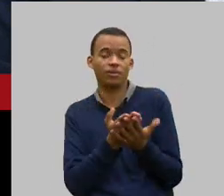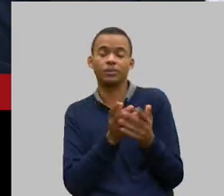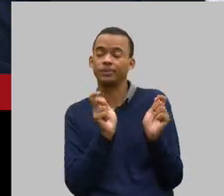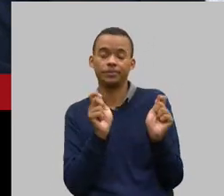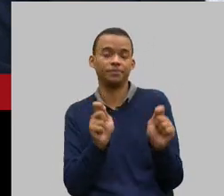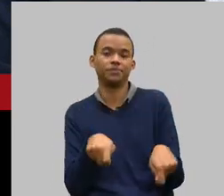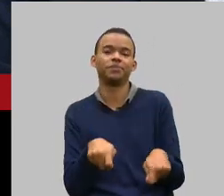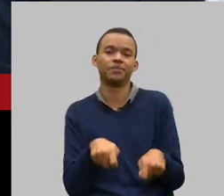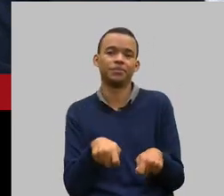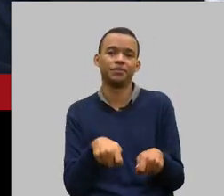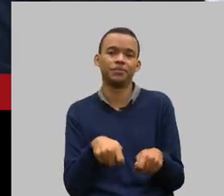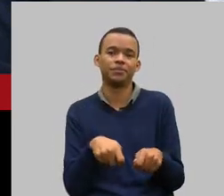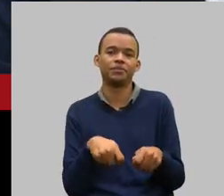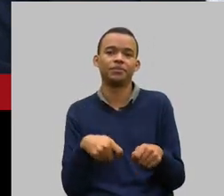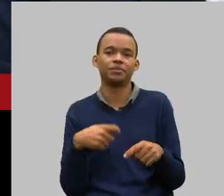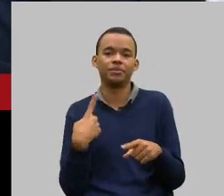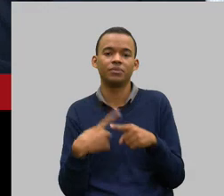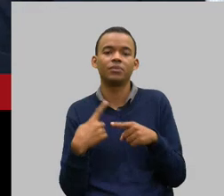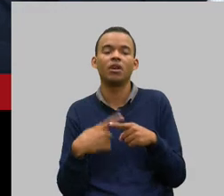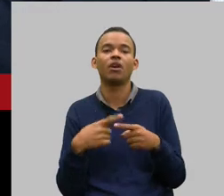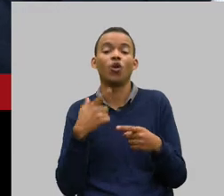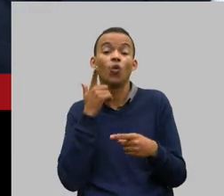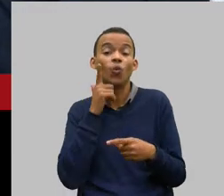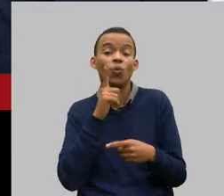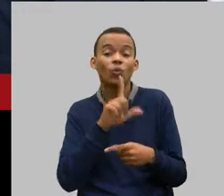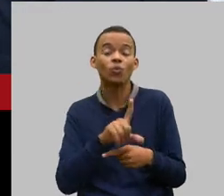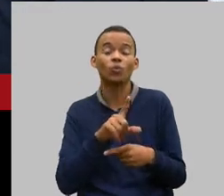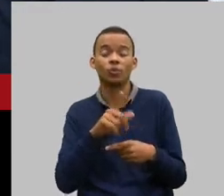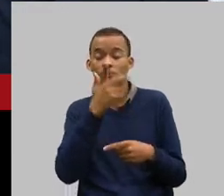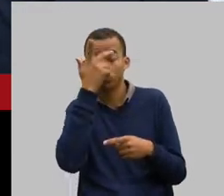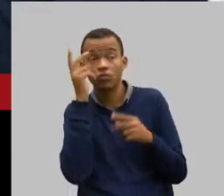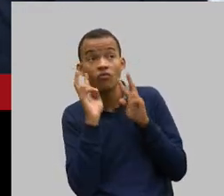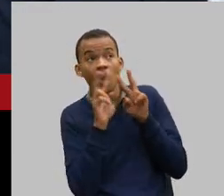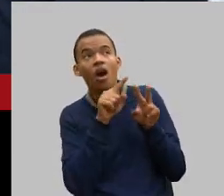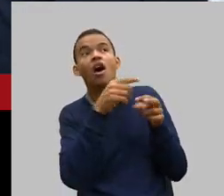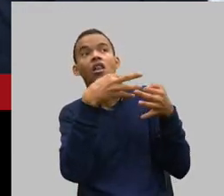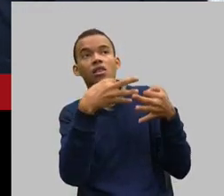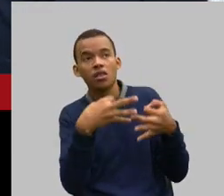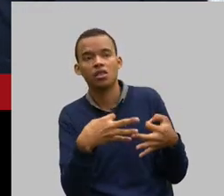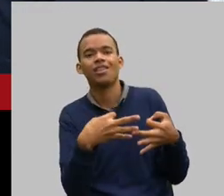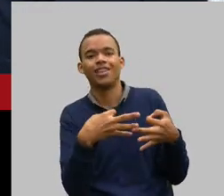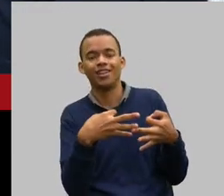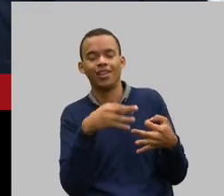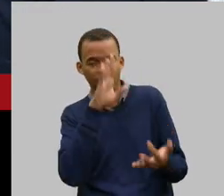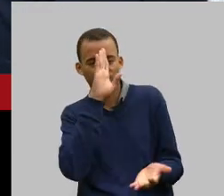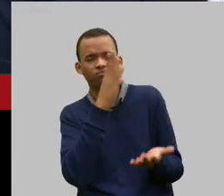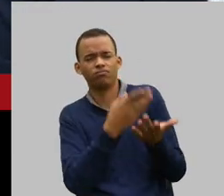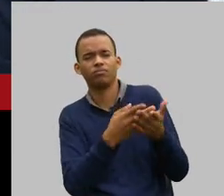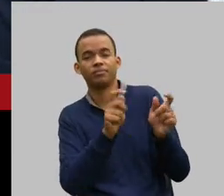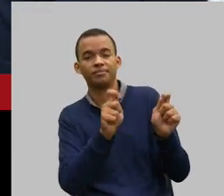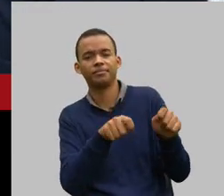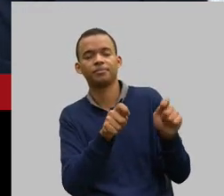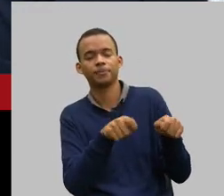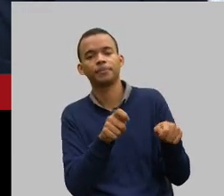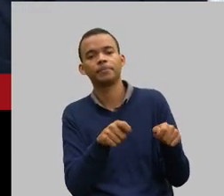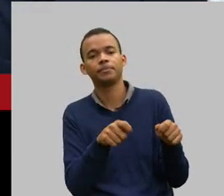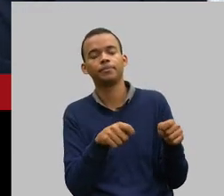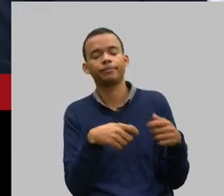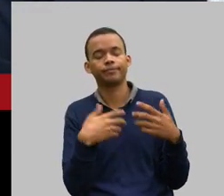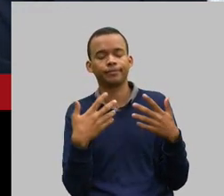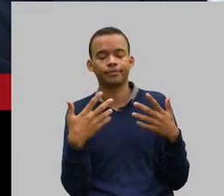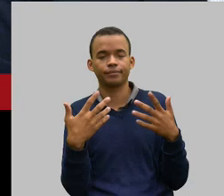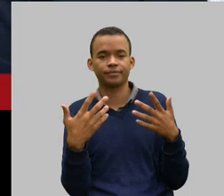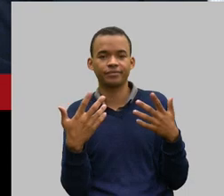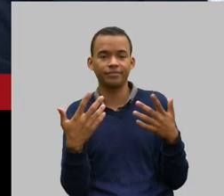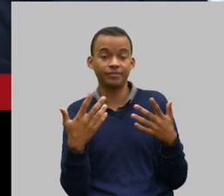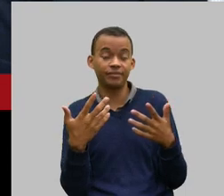não não gera confiança né e e entre esses recursos entre esses buscas de